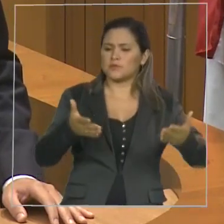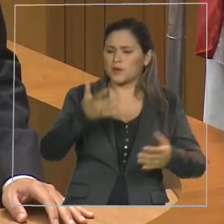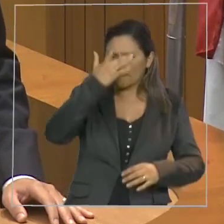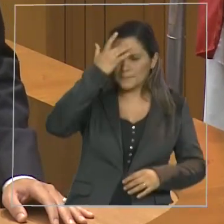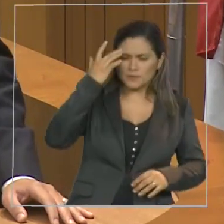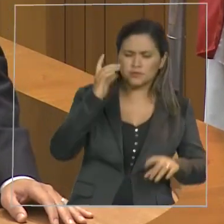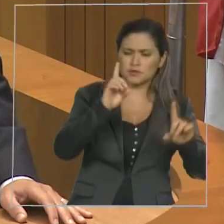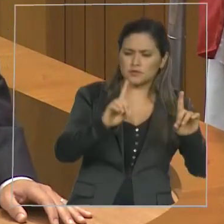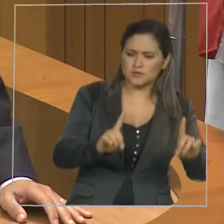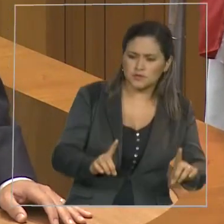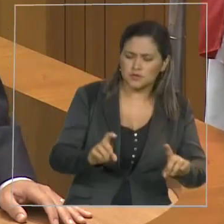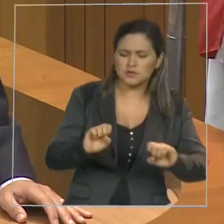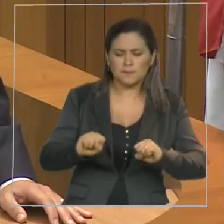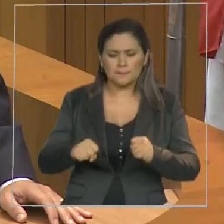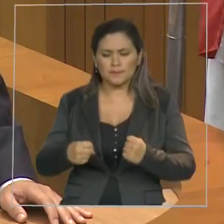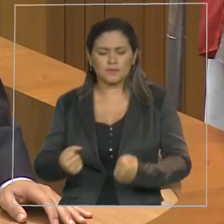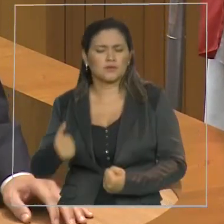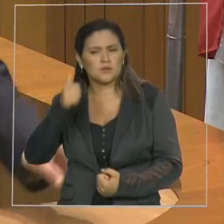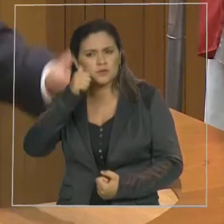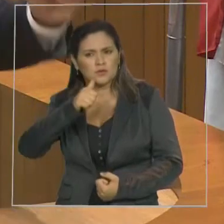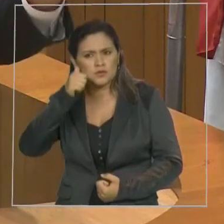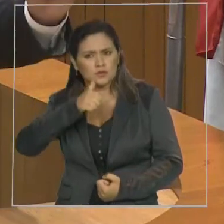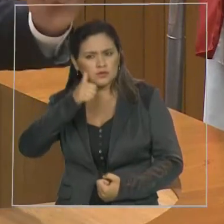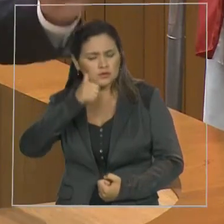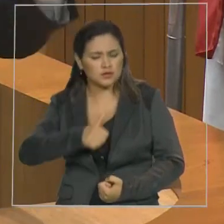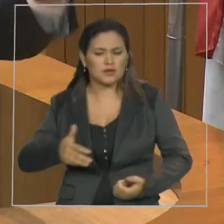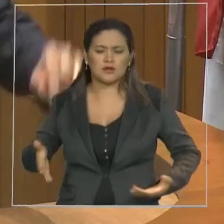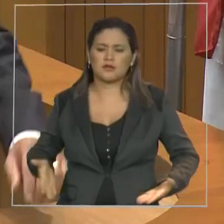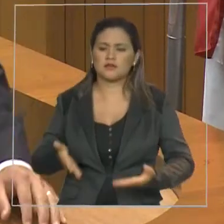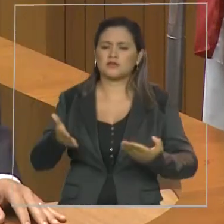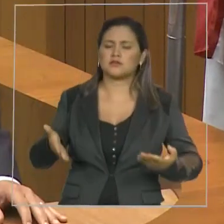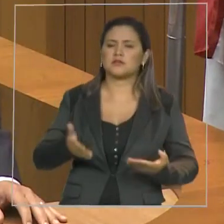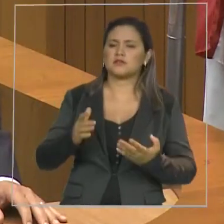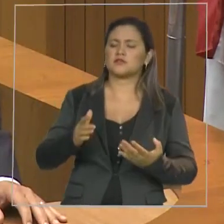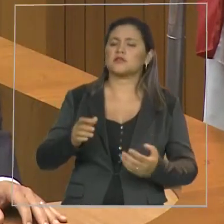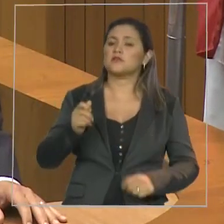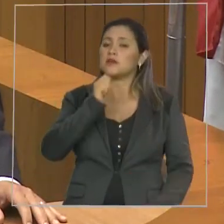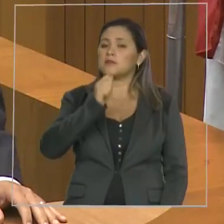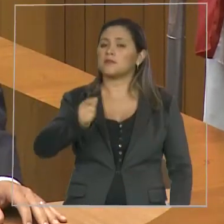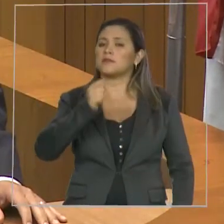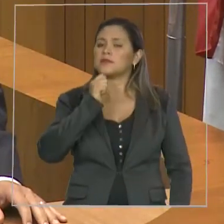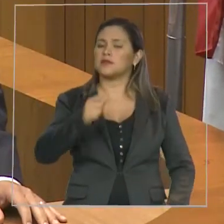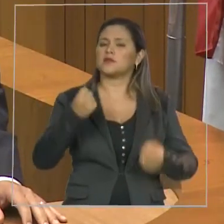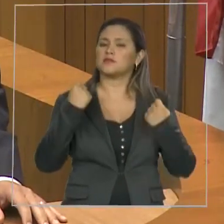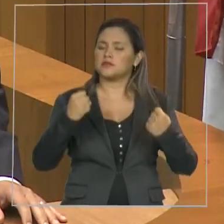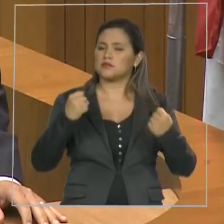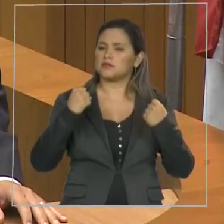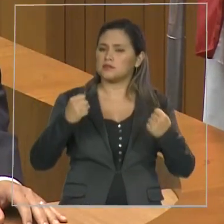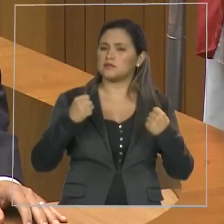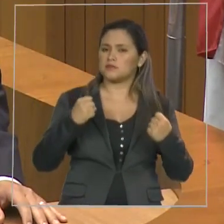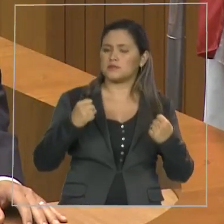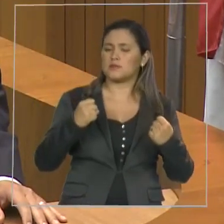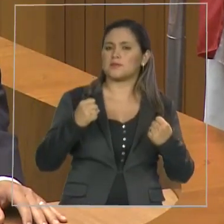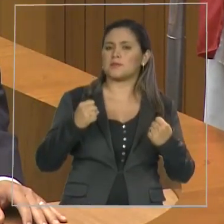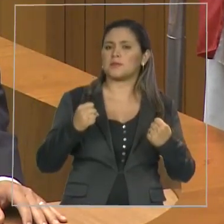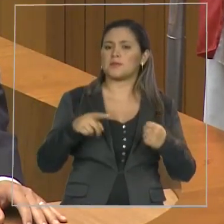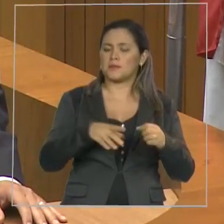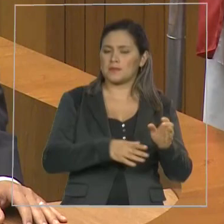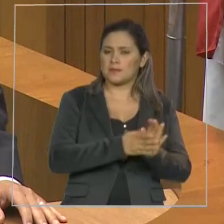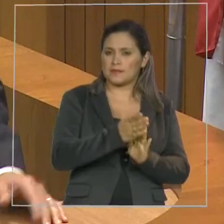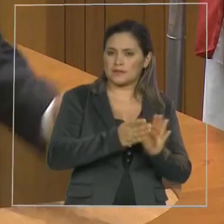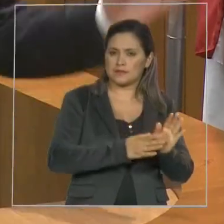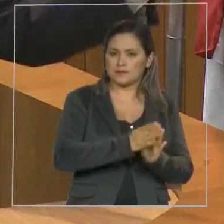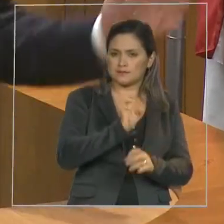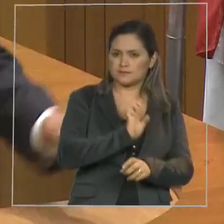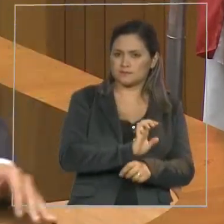da mulher, se defende a participação da imprensa esportiva na composição do Conselho Estadual